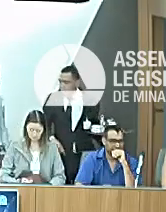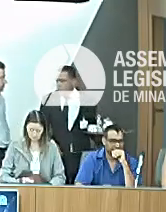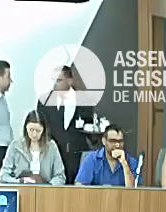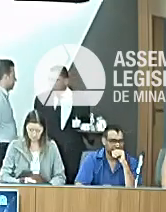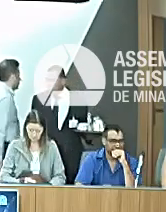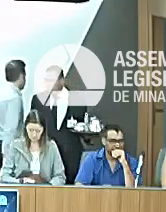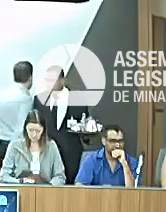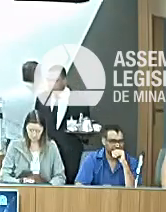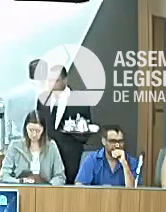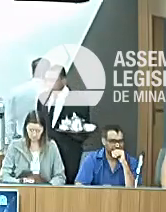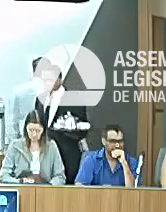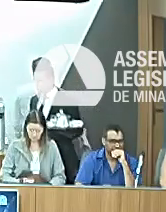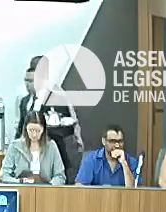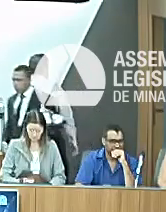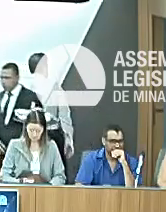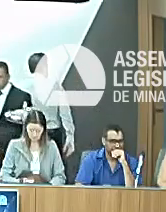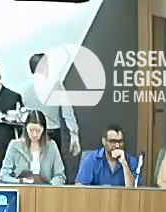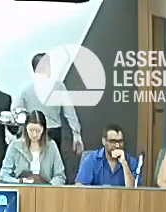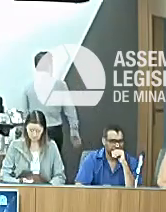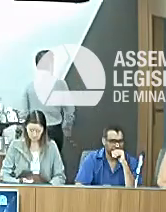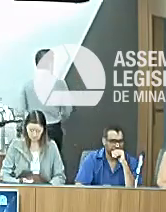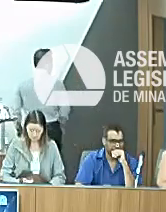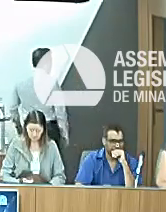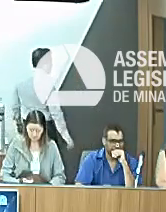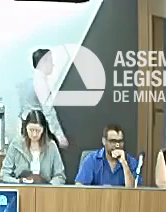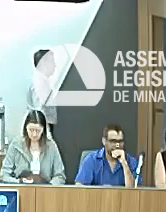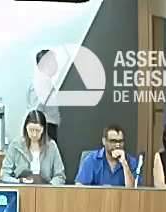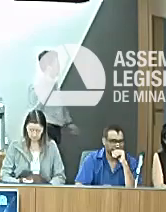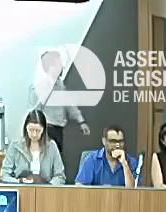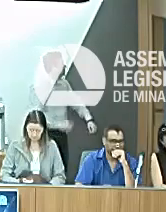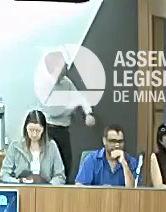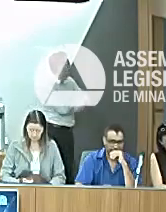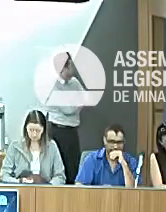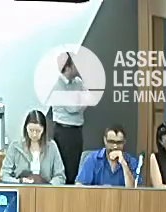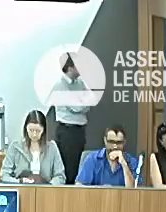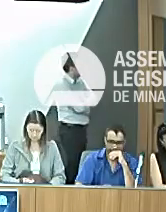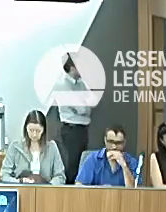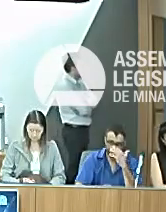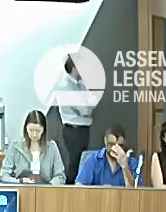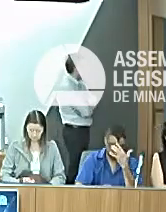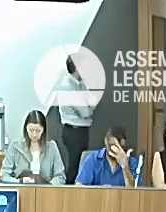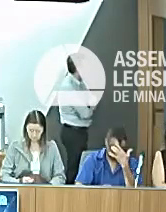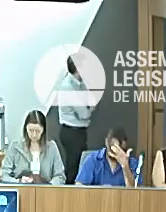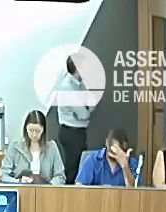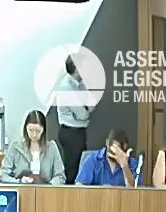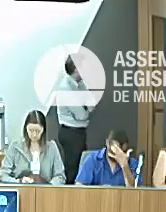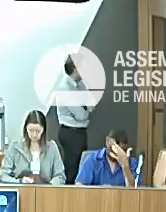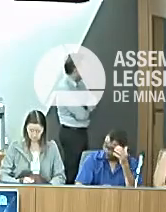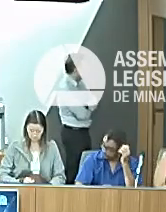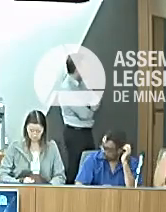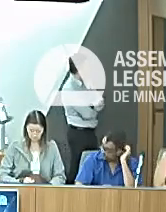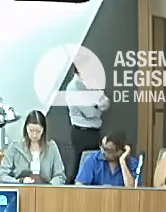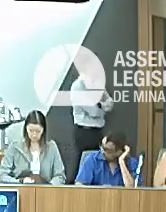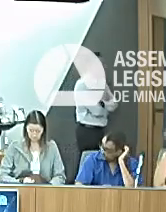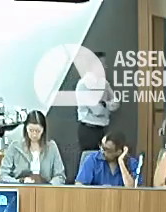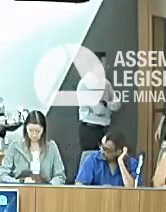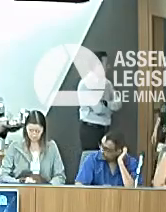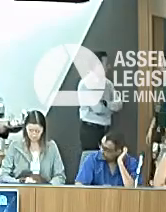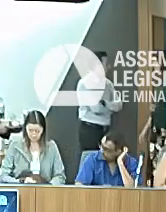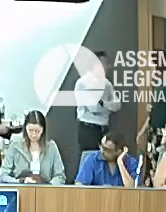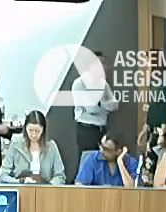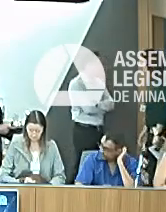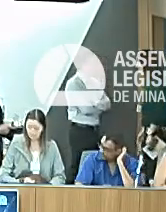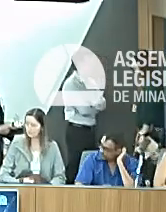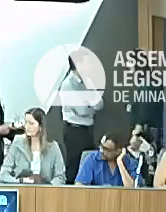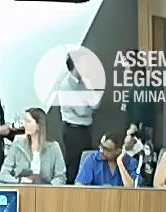que eu dei aqui para as entidades de classe durante aquela primeira vinda do secretário que foi foi foi uma primeira